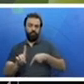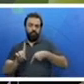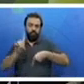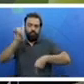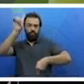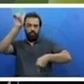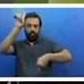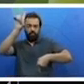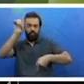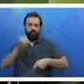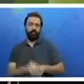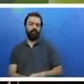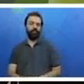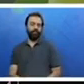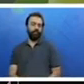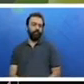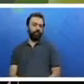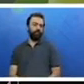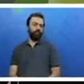Nesse caso aqui, sim.